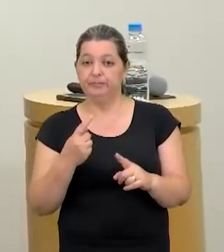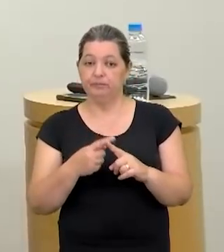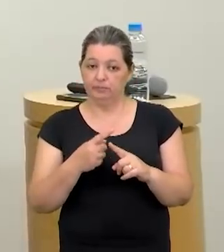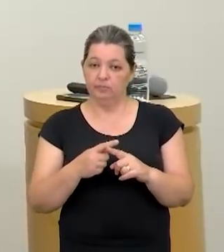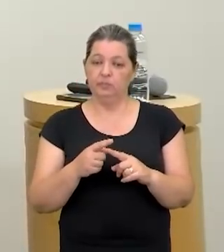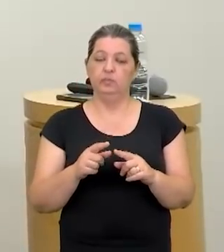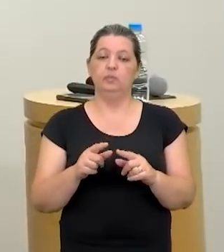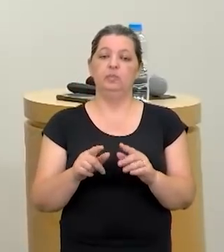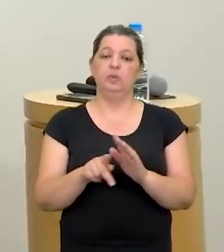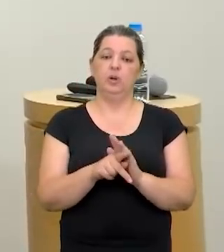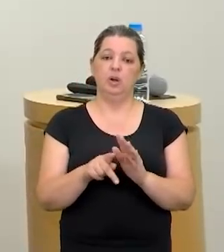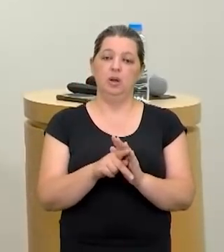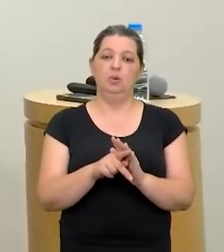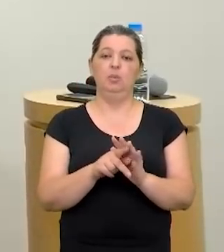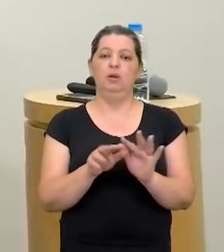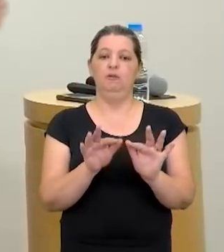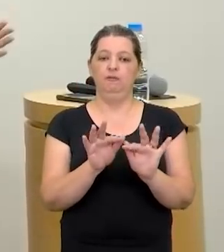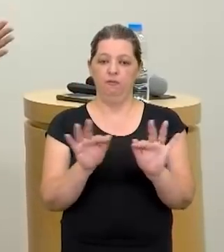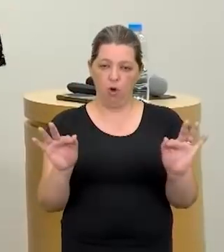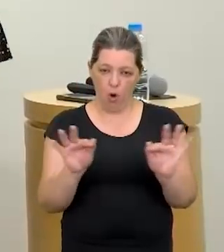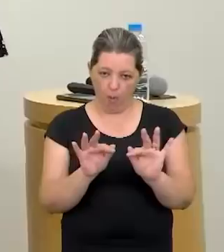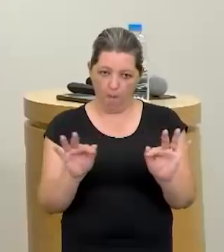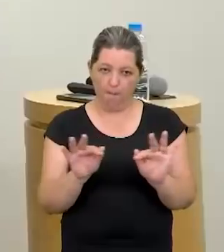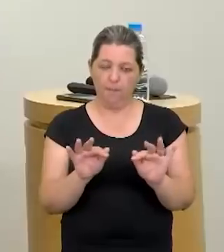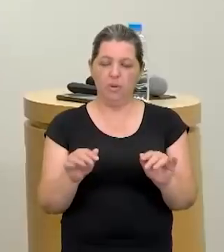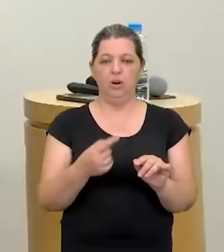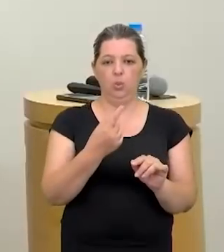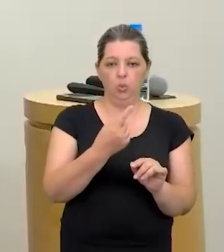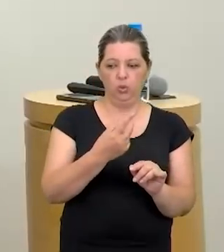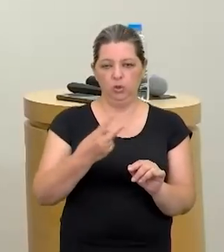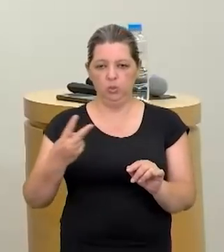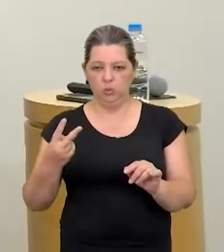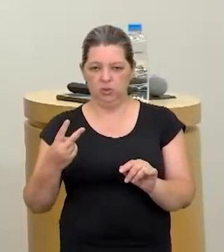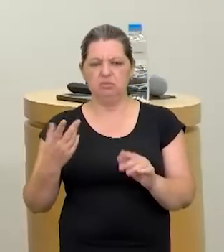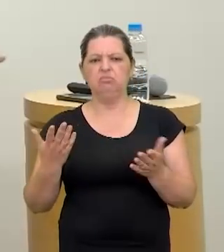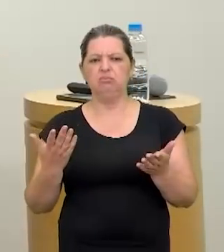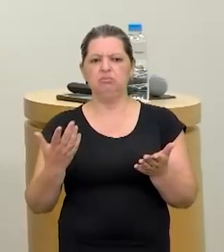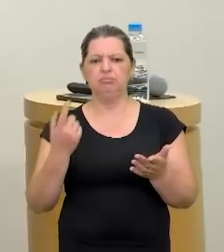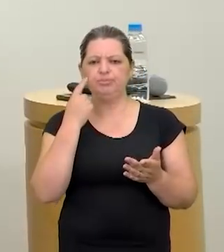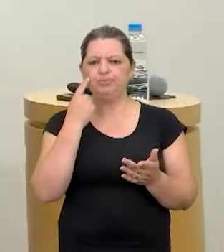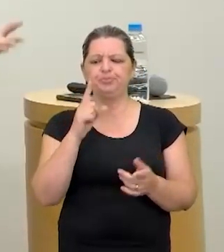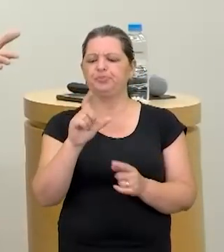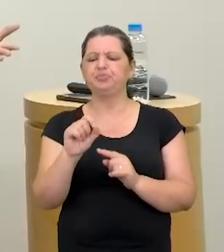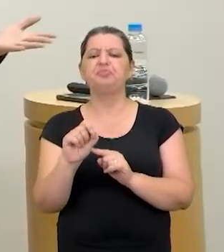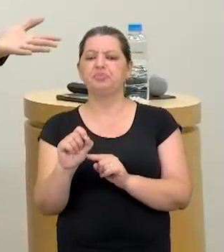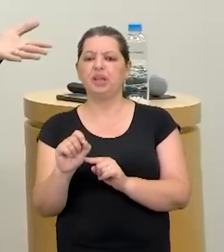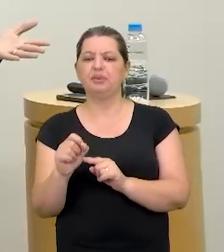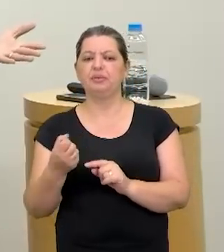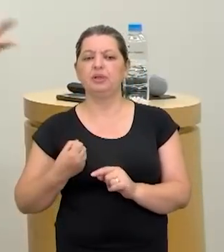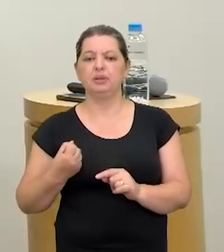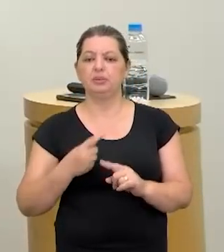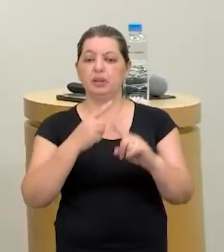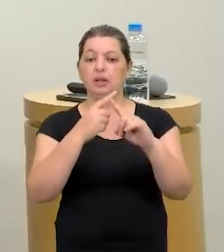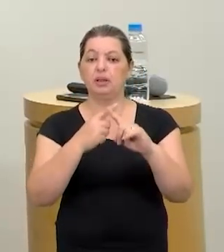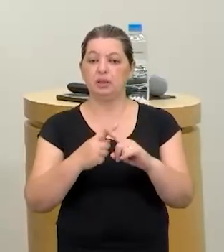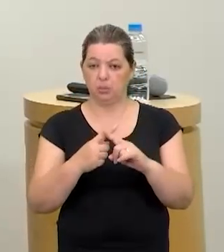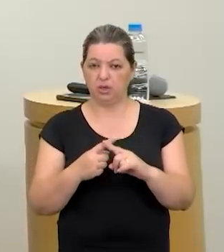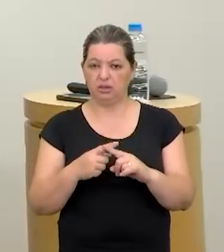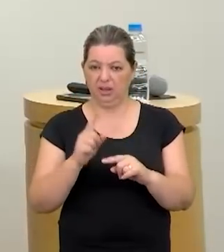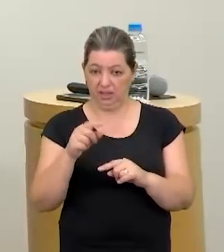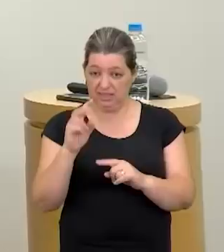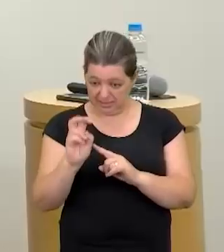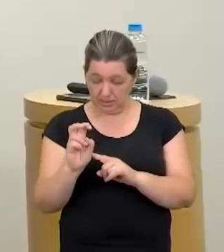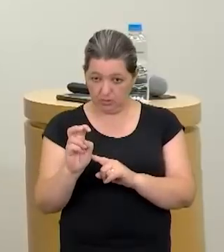é 2 vezes o primeiro termo vezes o segundo. Então, 10. 2 vezes quem dá 10? 2 vezes que número da tabuada? Não é 2